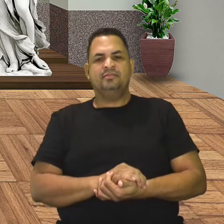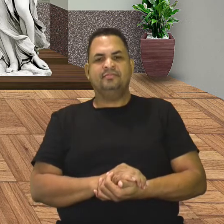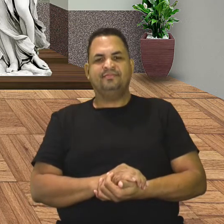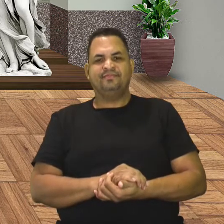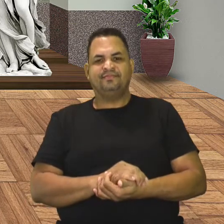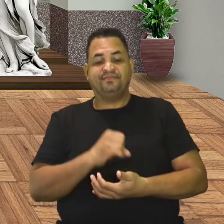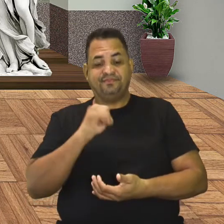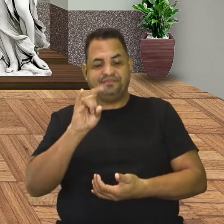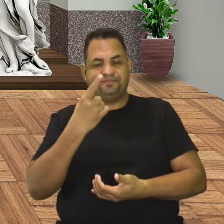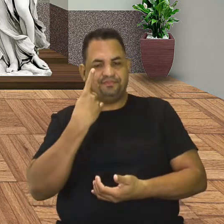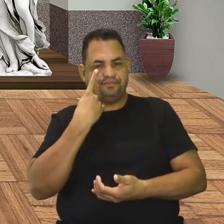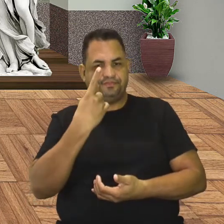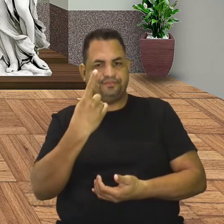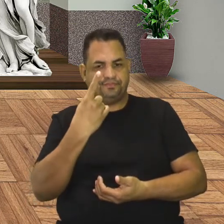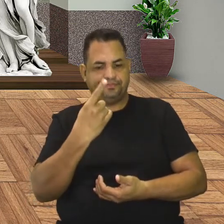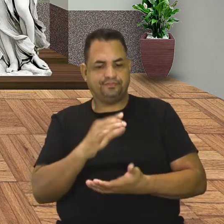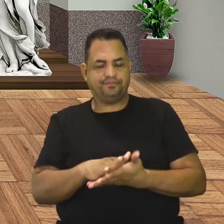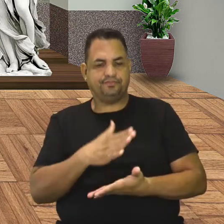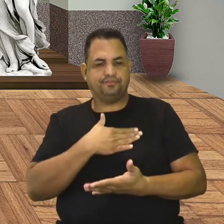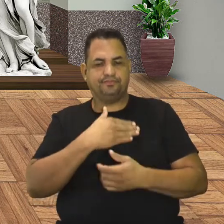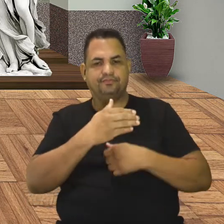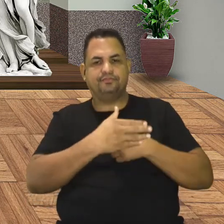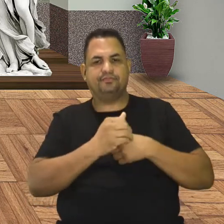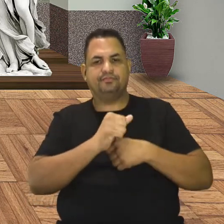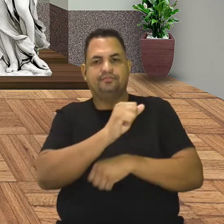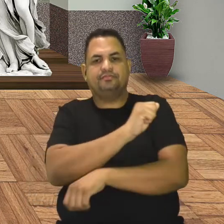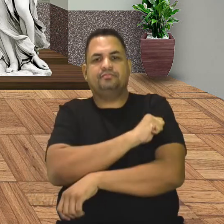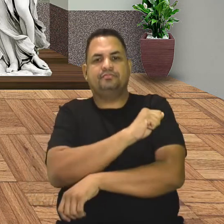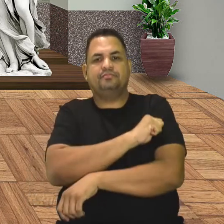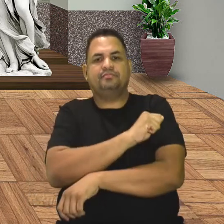se nós observarmos, meus queridos alunos,